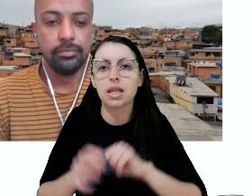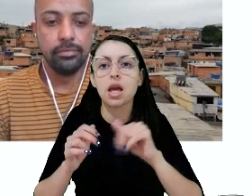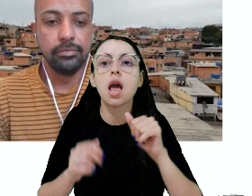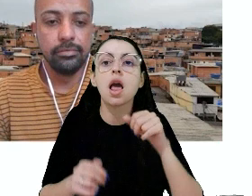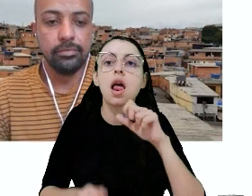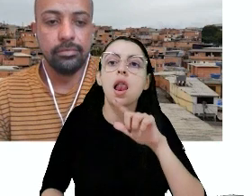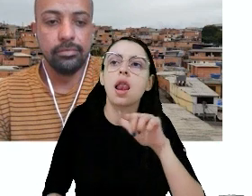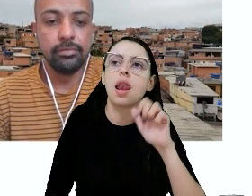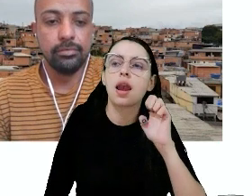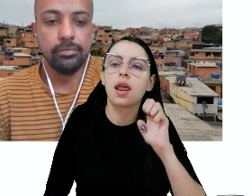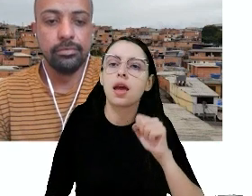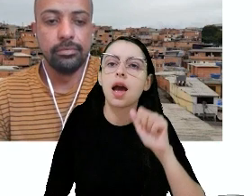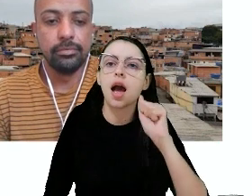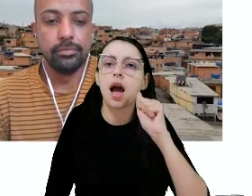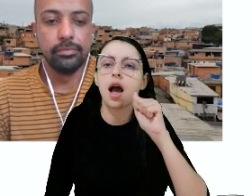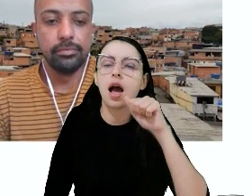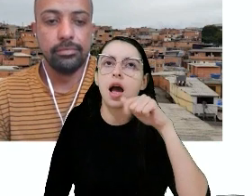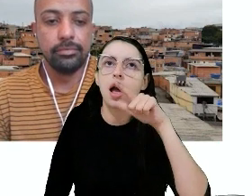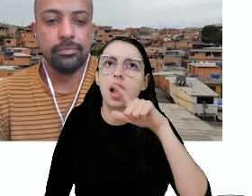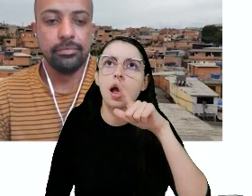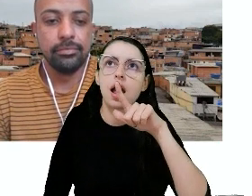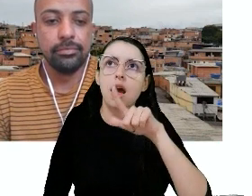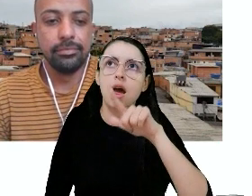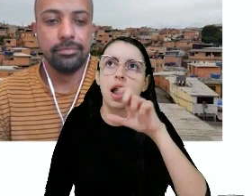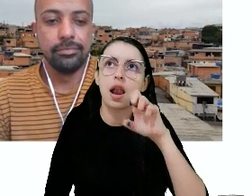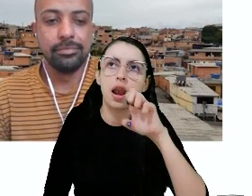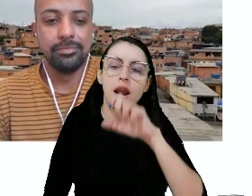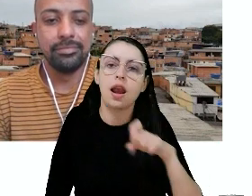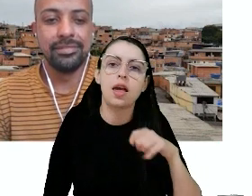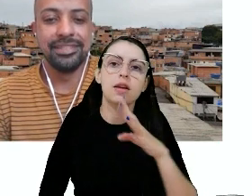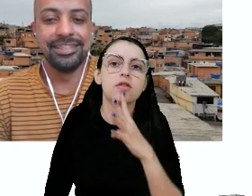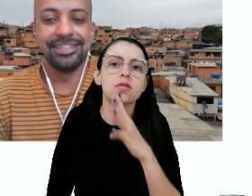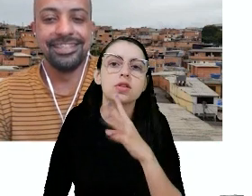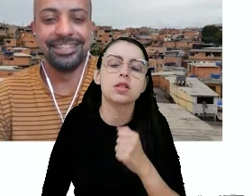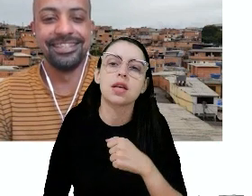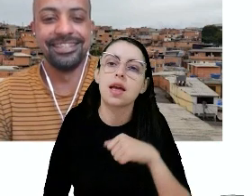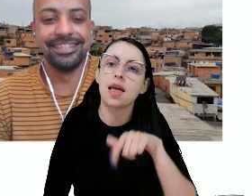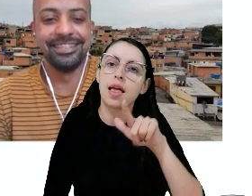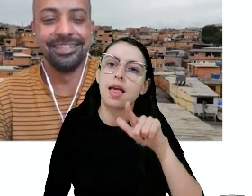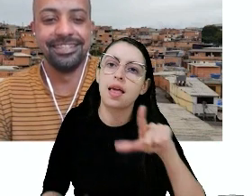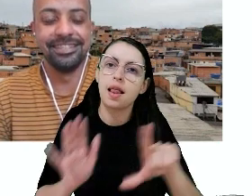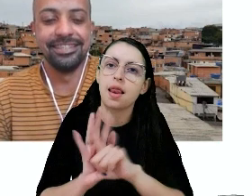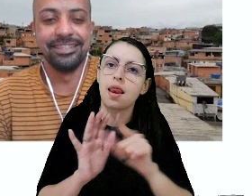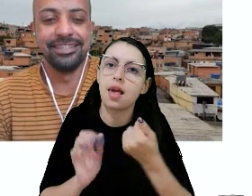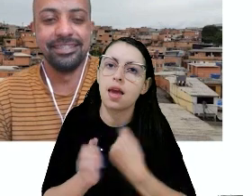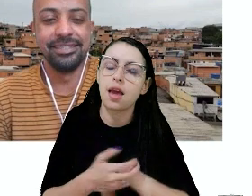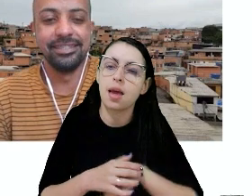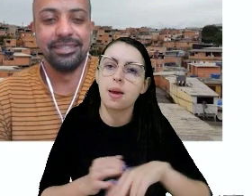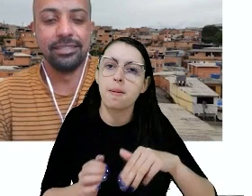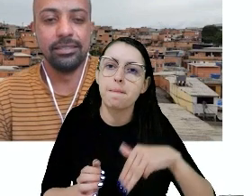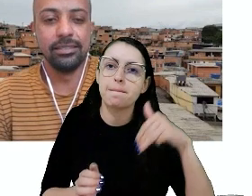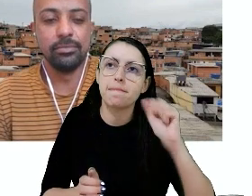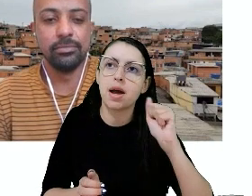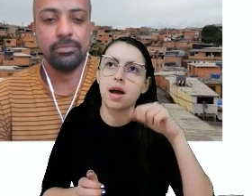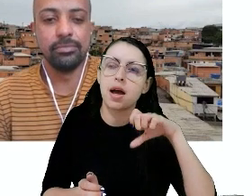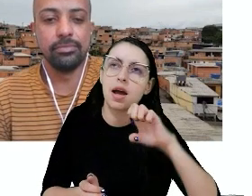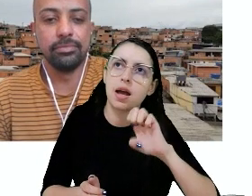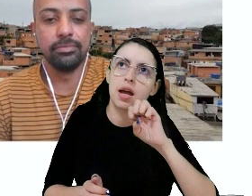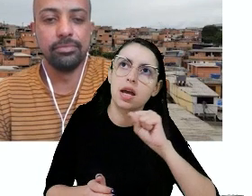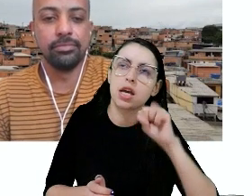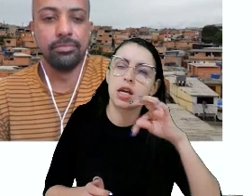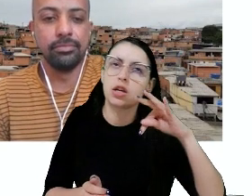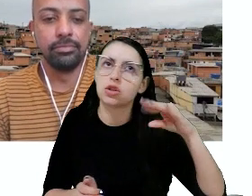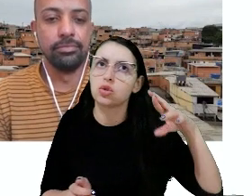O Lê Maestro, o nome dele é Alex dos Santos, mas todo mundo conhece como Lê Maestro. Ele é cofundador da